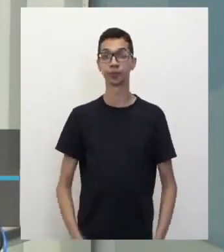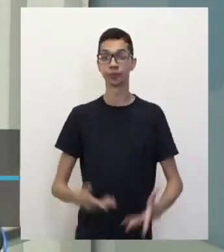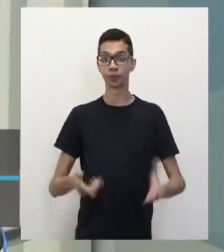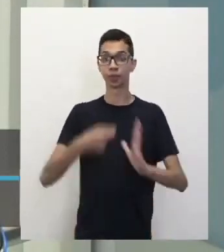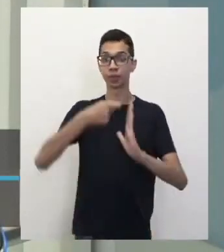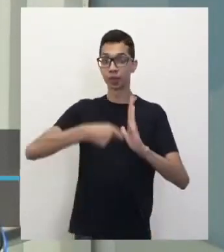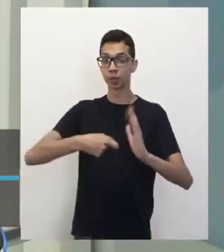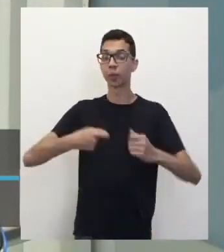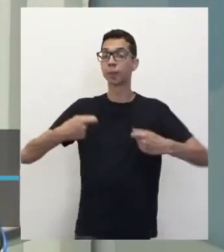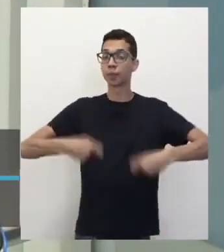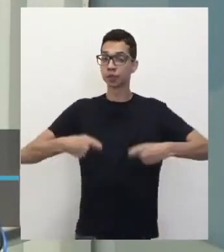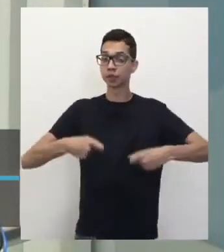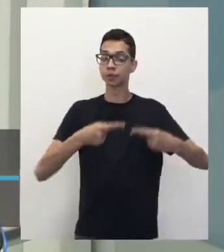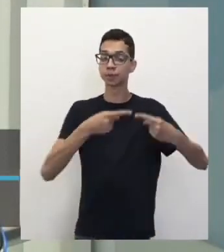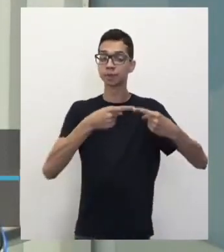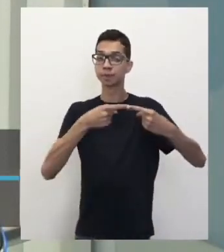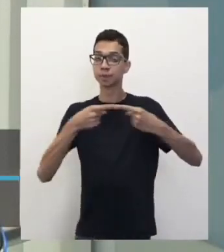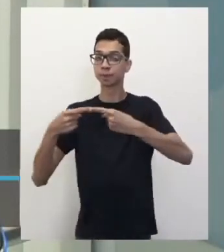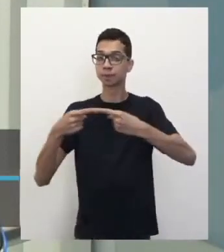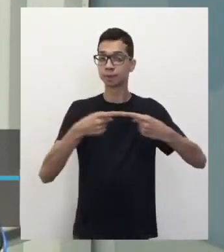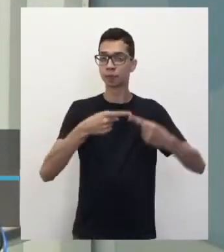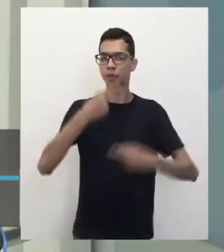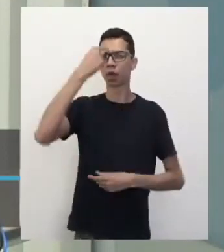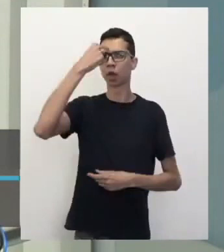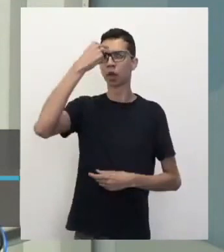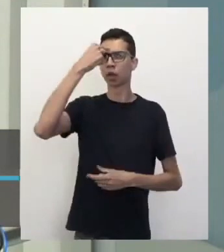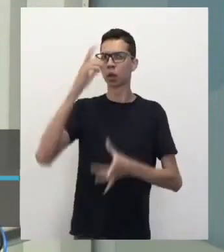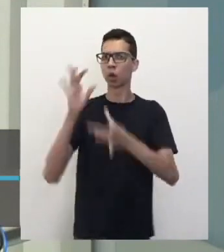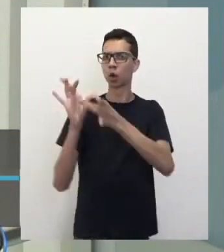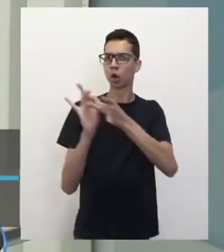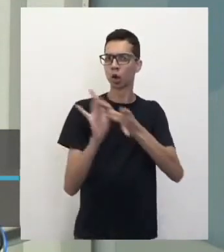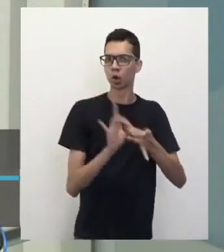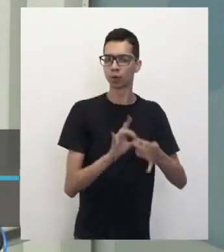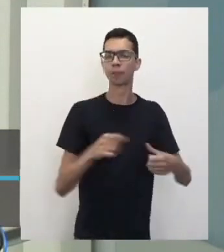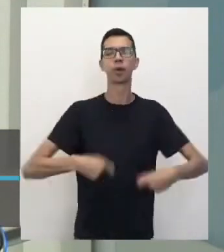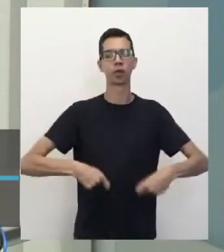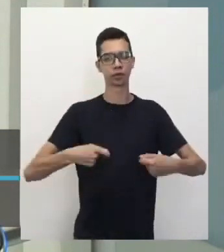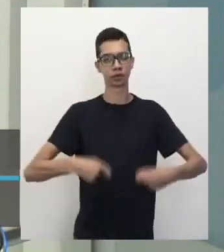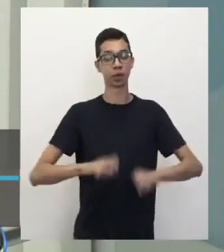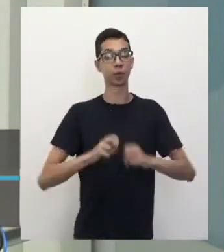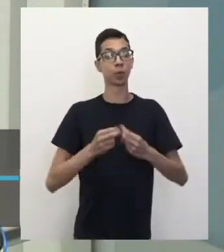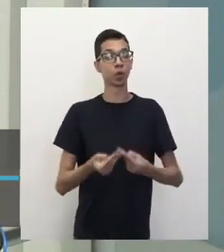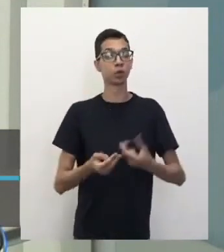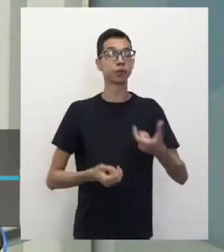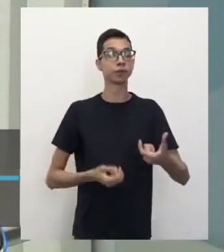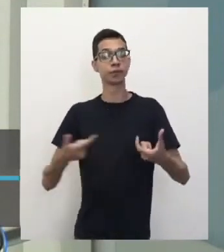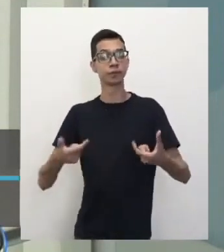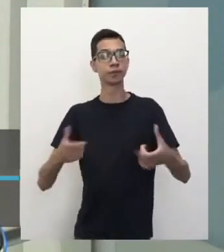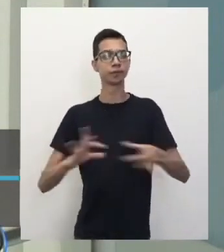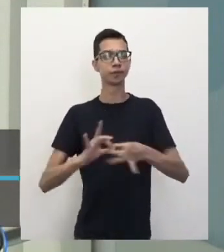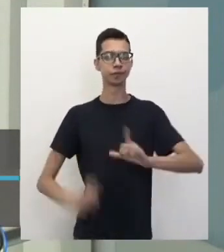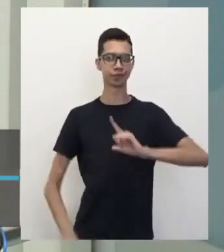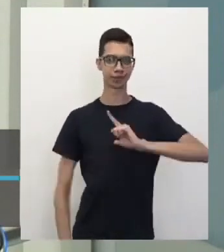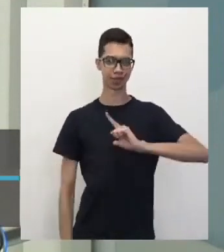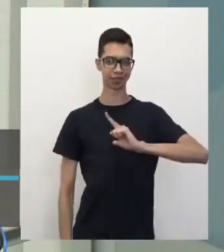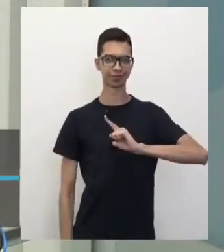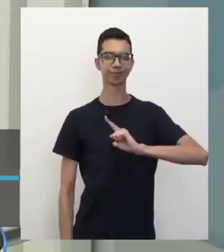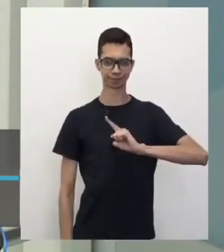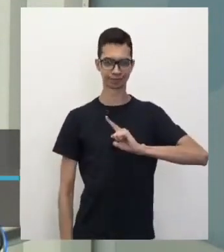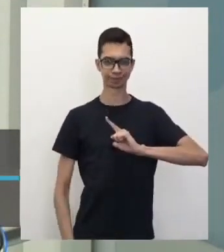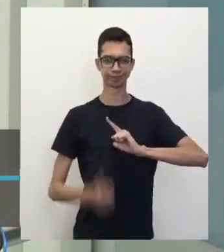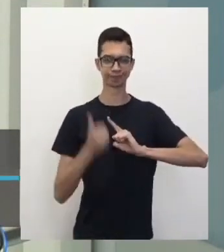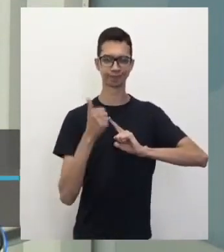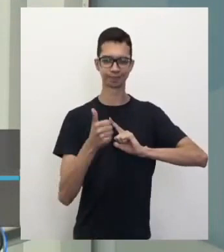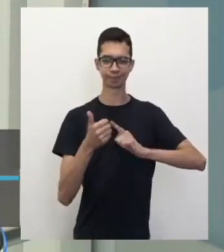ter sentido, ele tem que ter uma lógica, então por isso ele tem essas conjunções aí. Bom, agora que